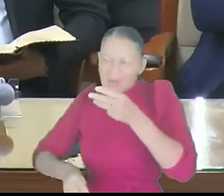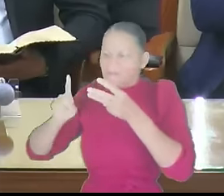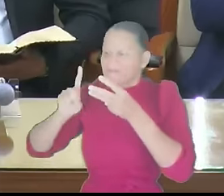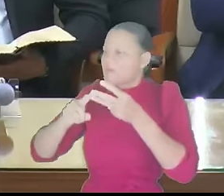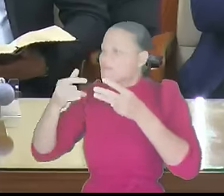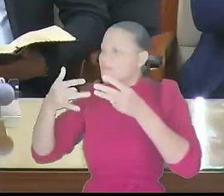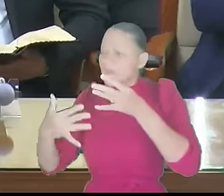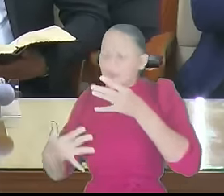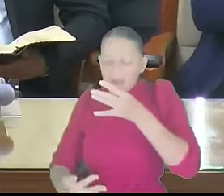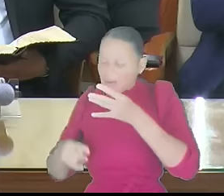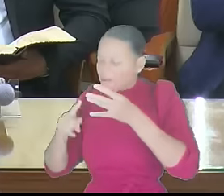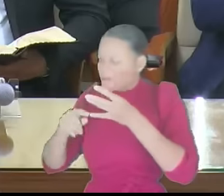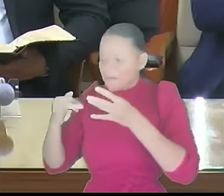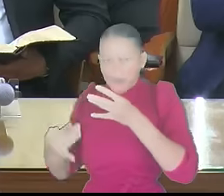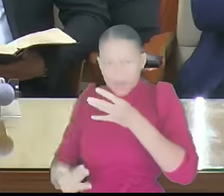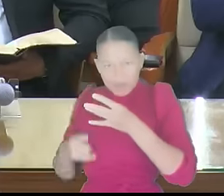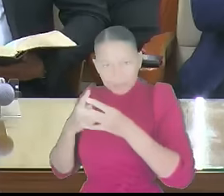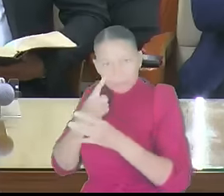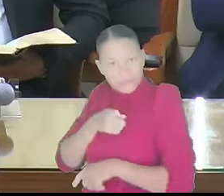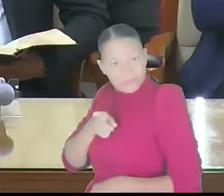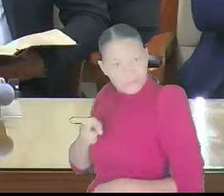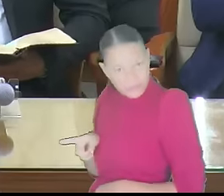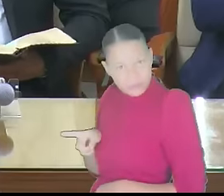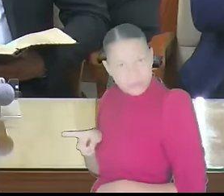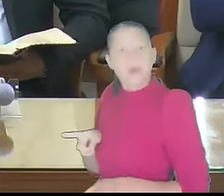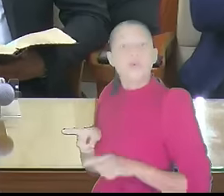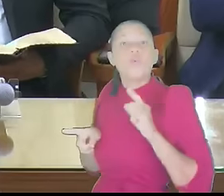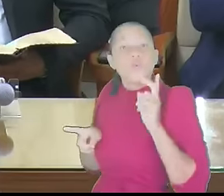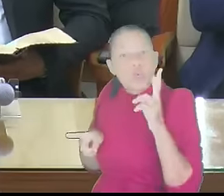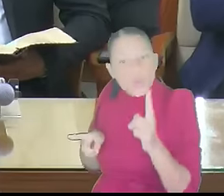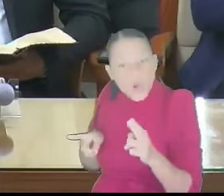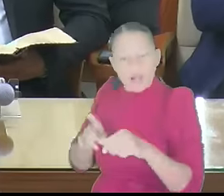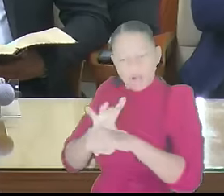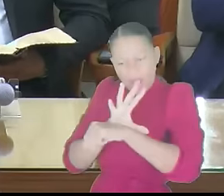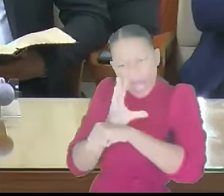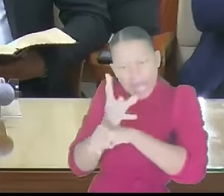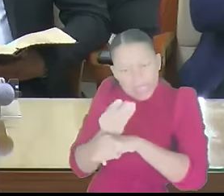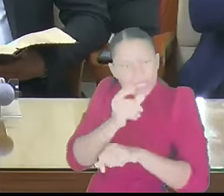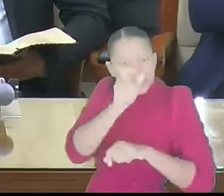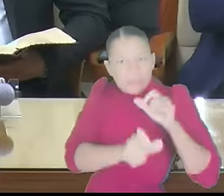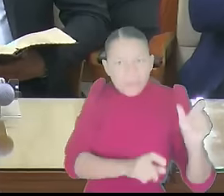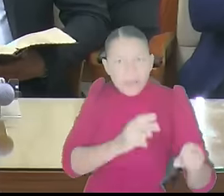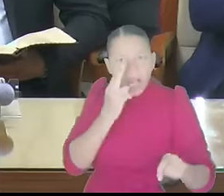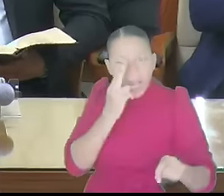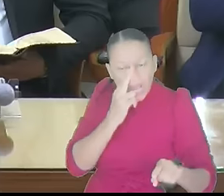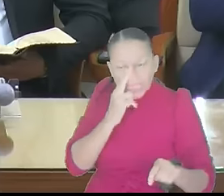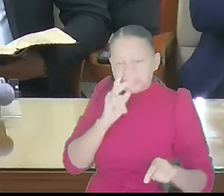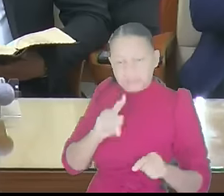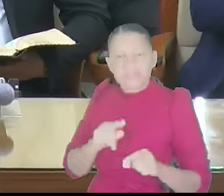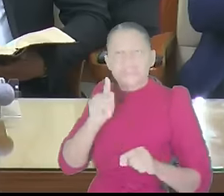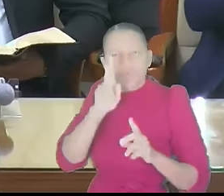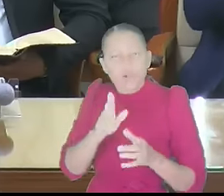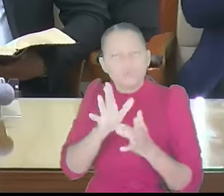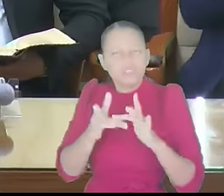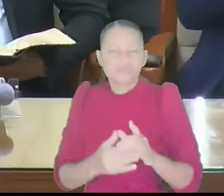a igreja tem que anunciar Jesus, as suas qualidades e os seus atributos.